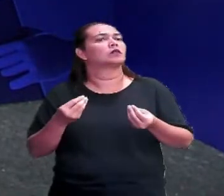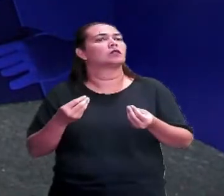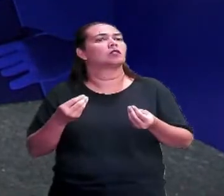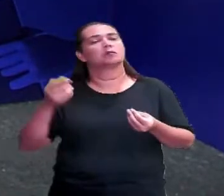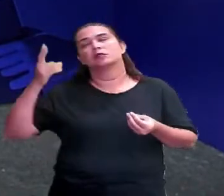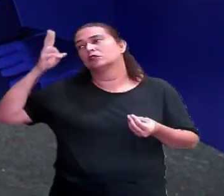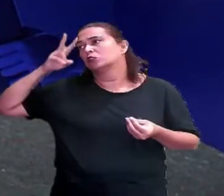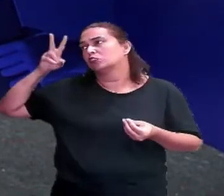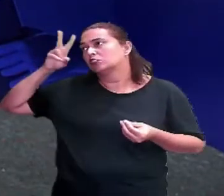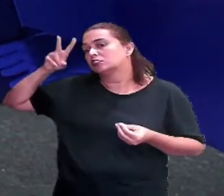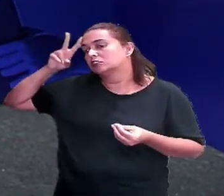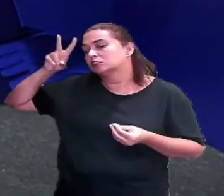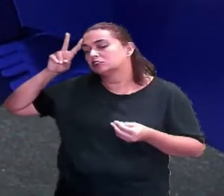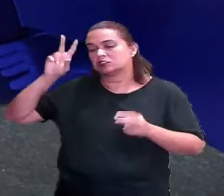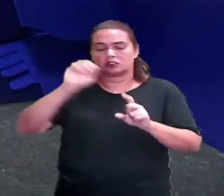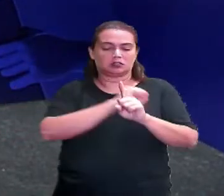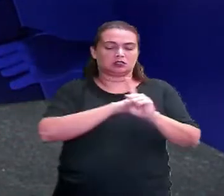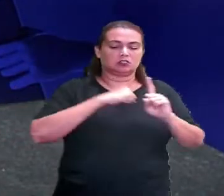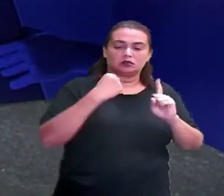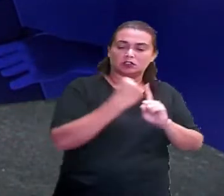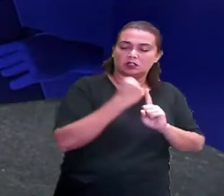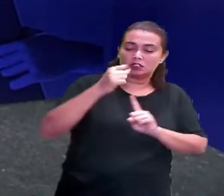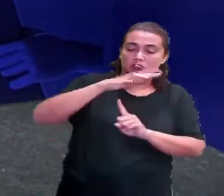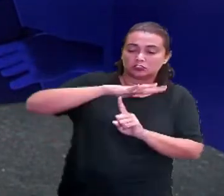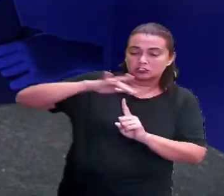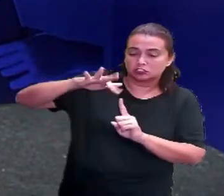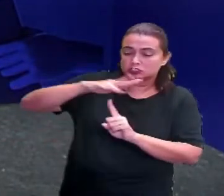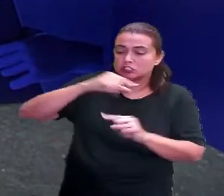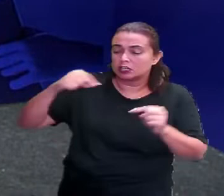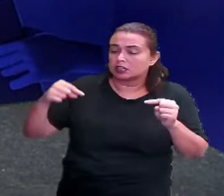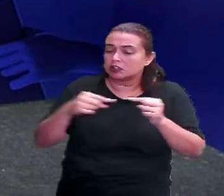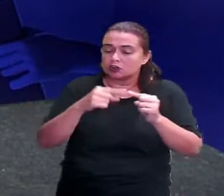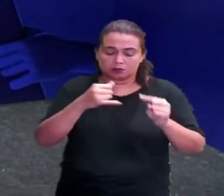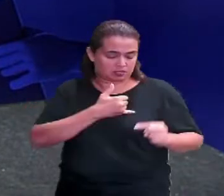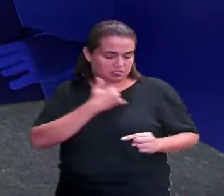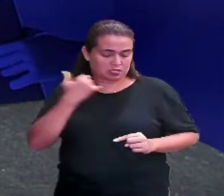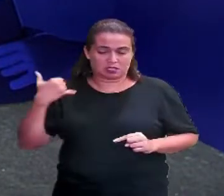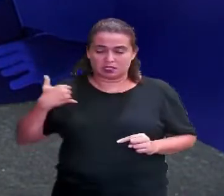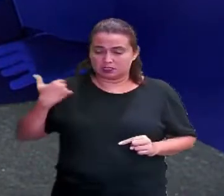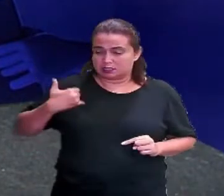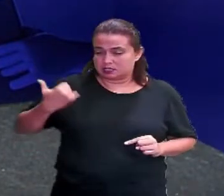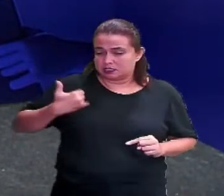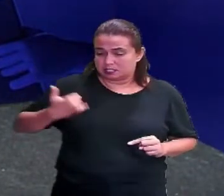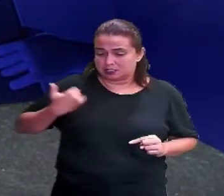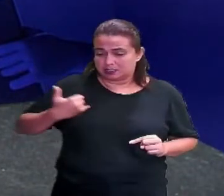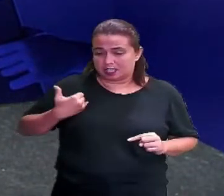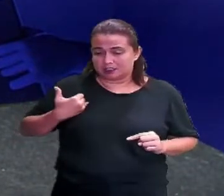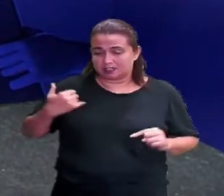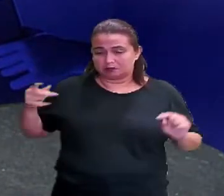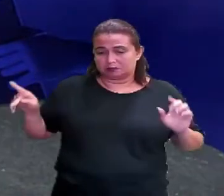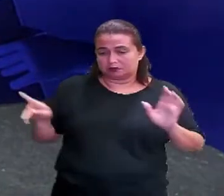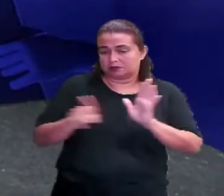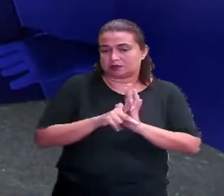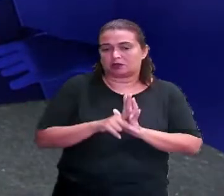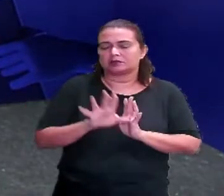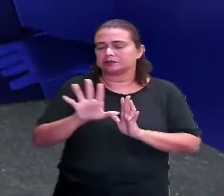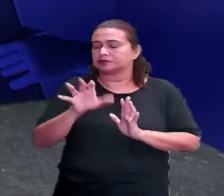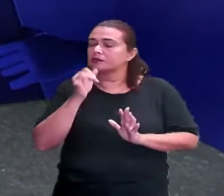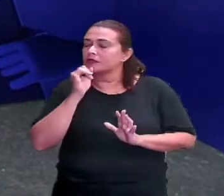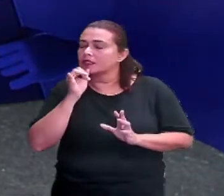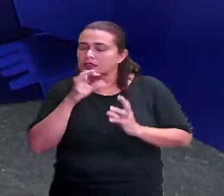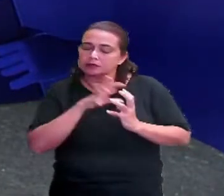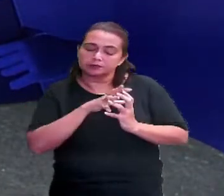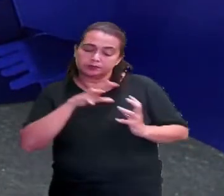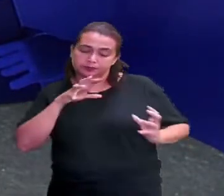social, a gíria está mais ligada à faixa etária do falante. Ou seja, um idoso, por exemplo, ele